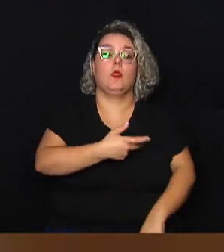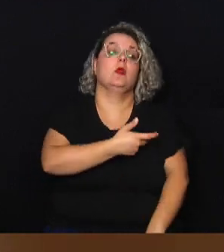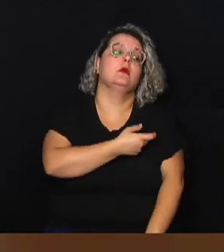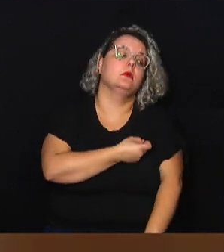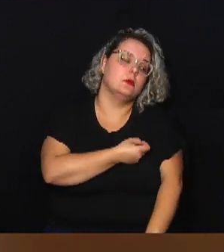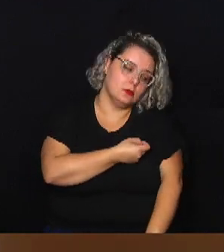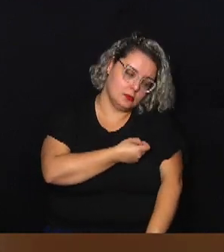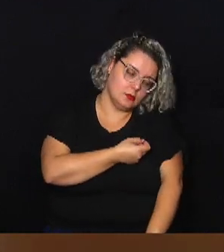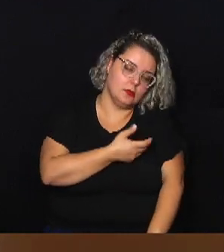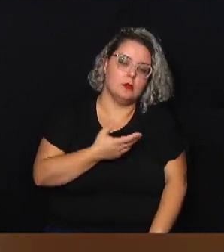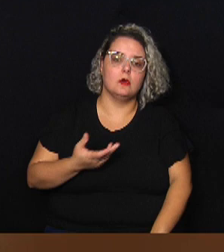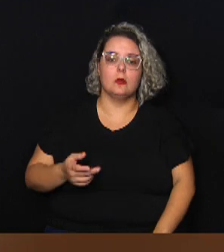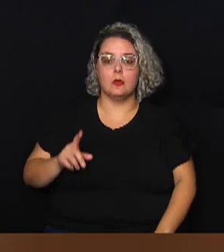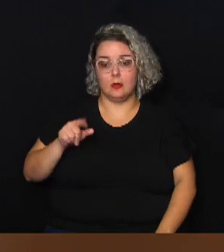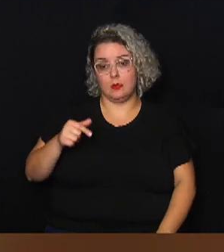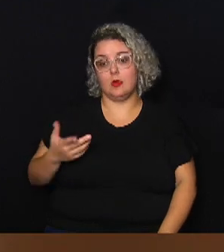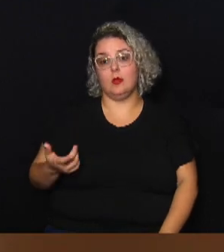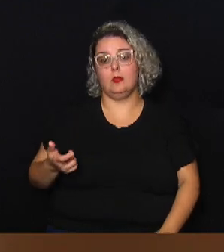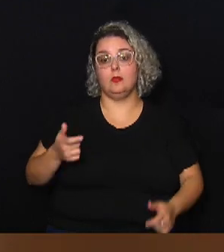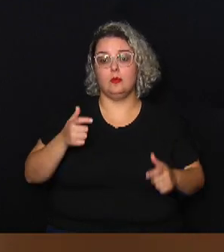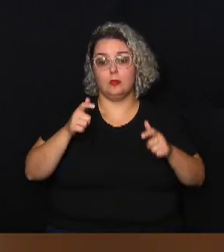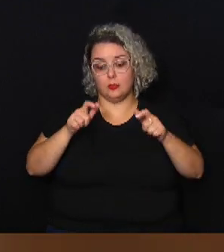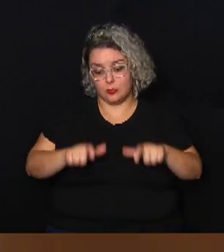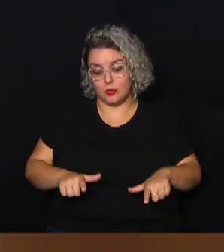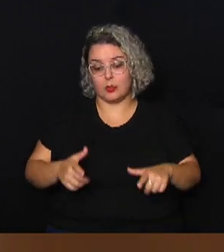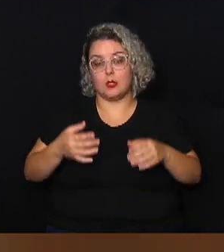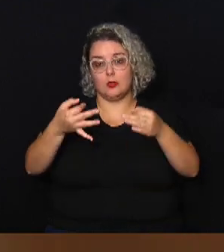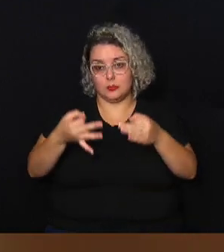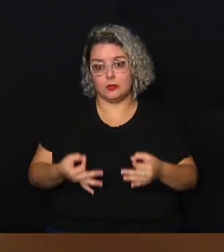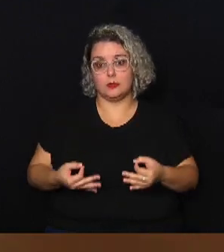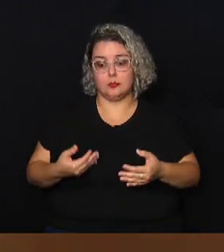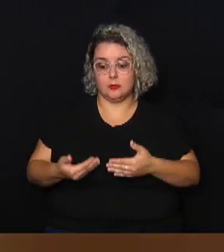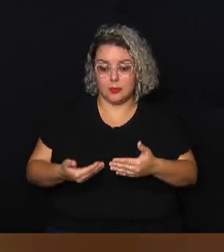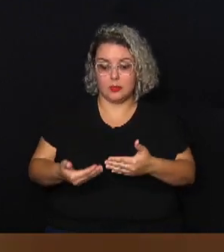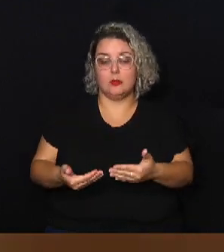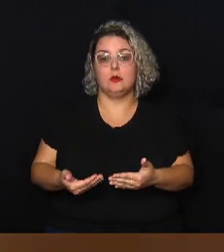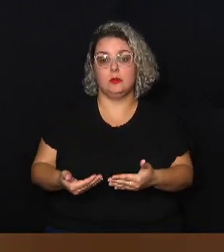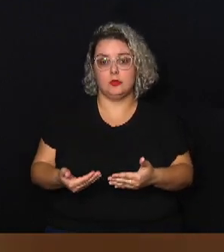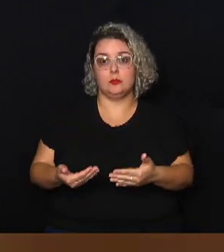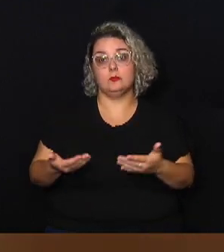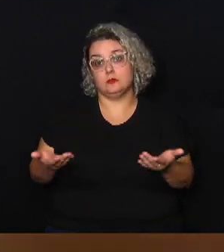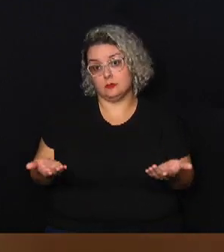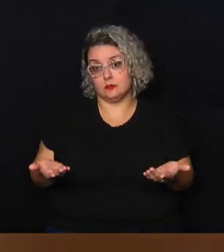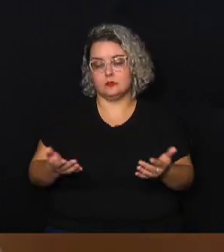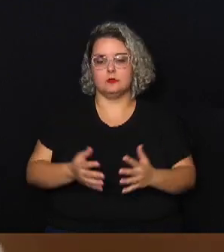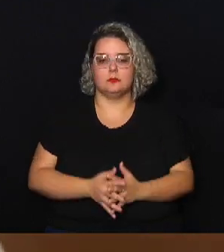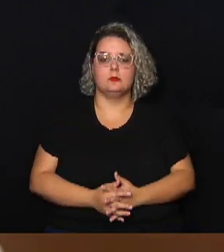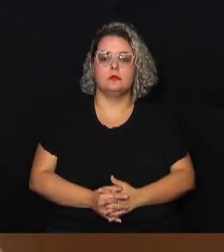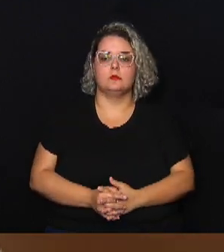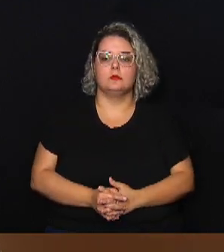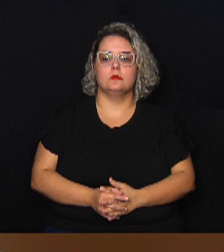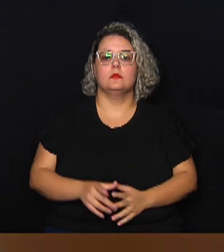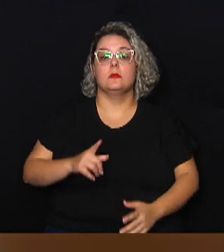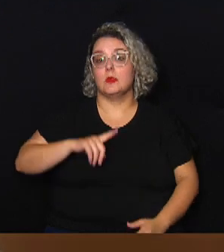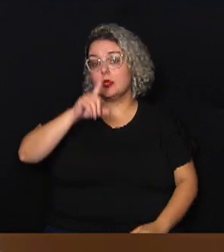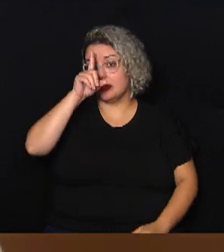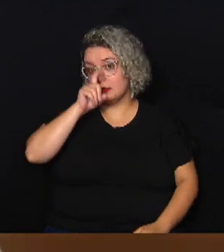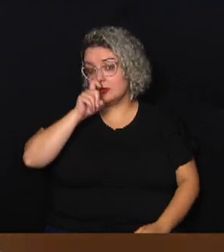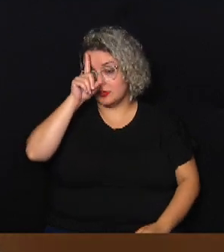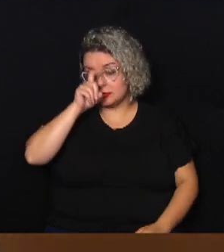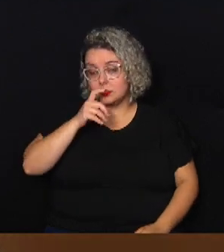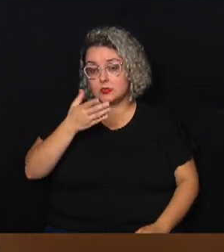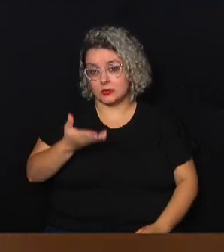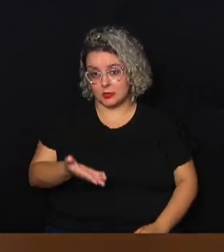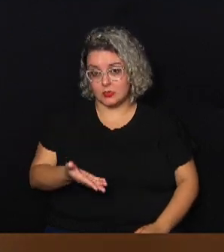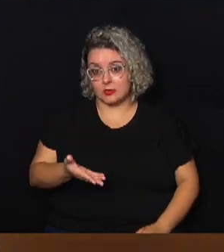filtro para um local que está adequado para o procedimento. Então, tem hospitais, com